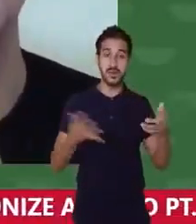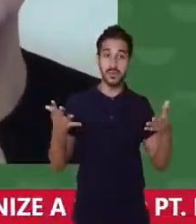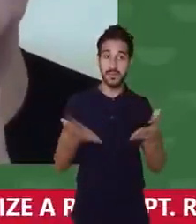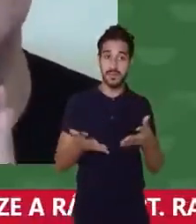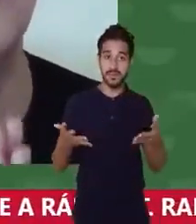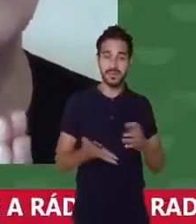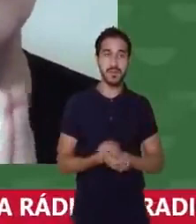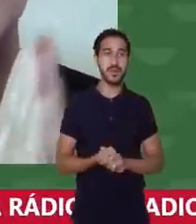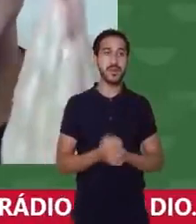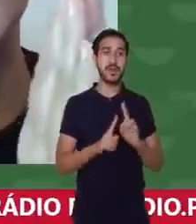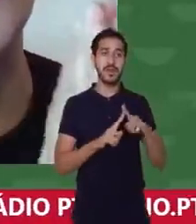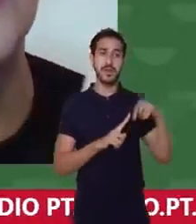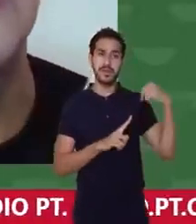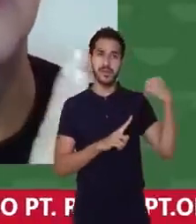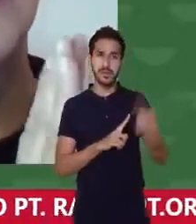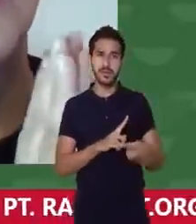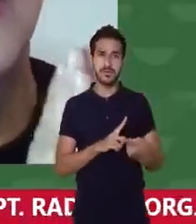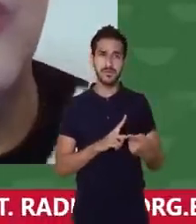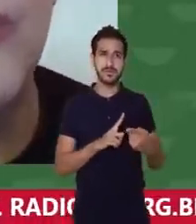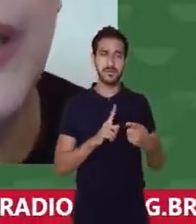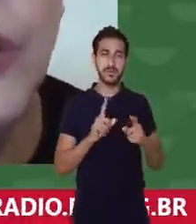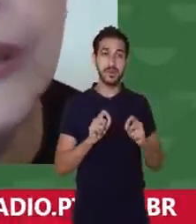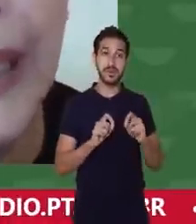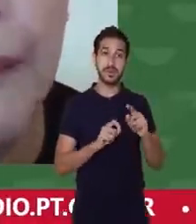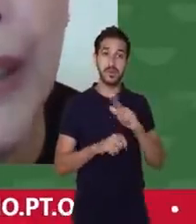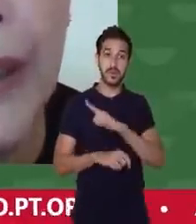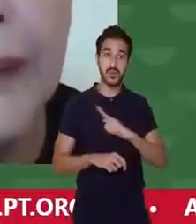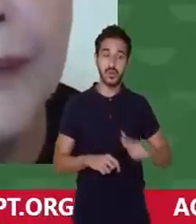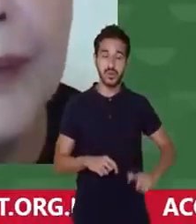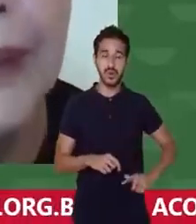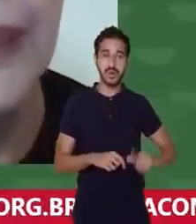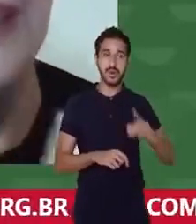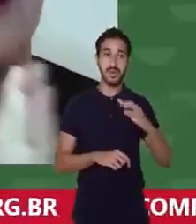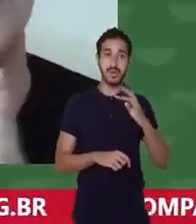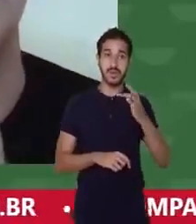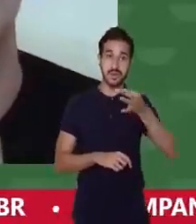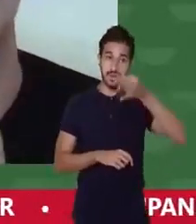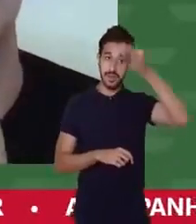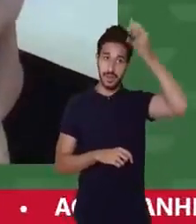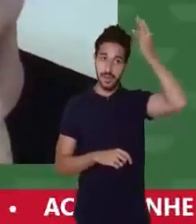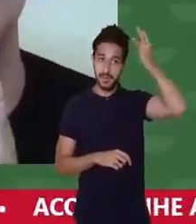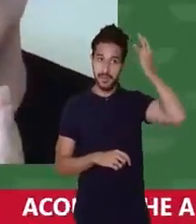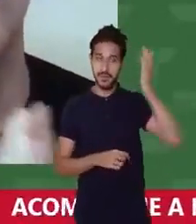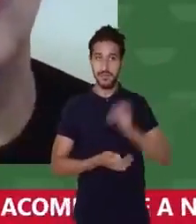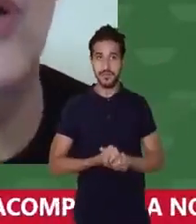Hoje, depois que no governo Temer